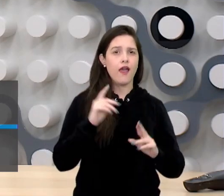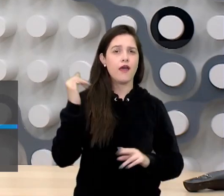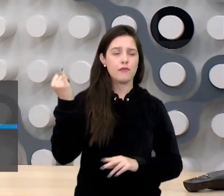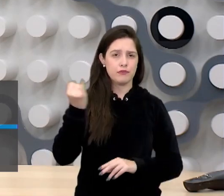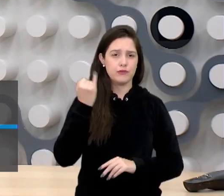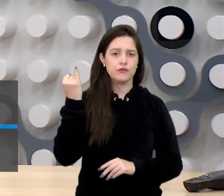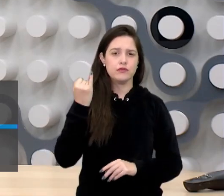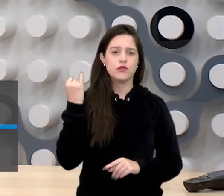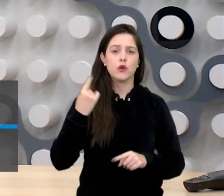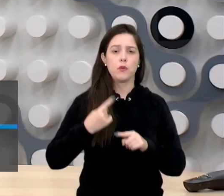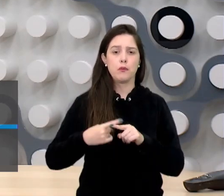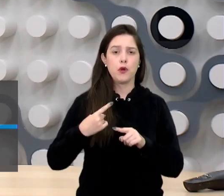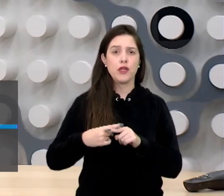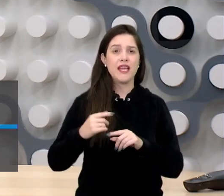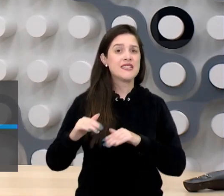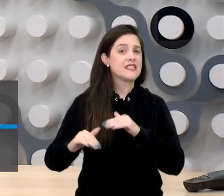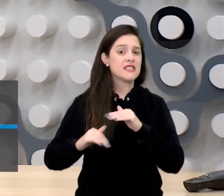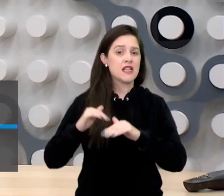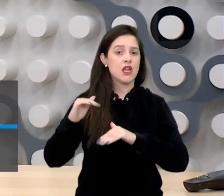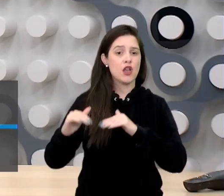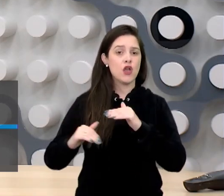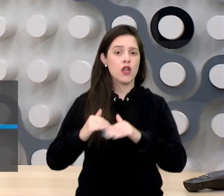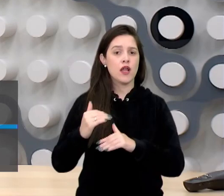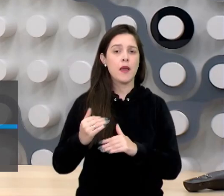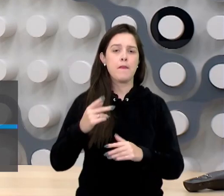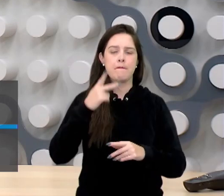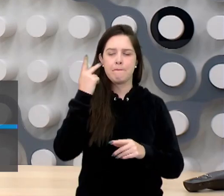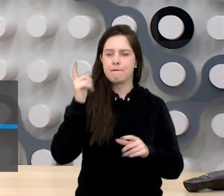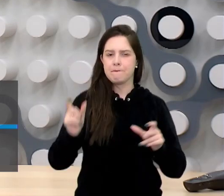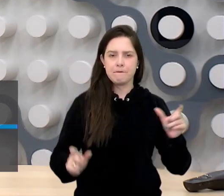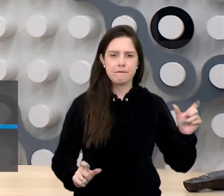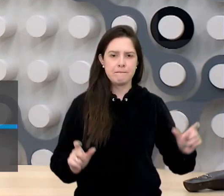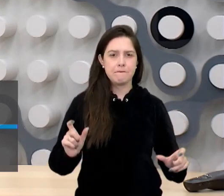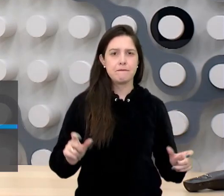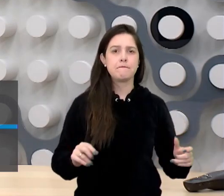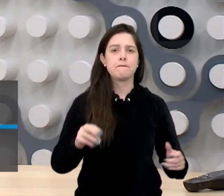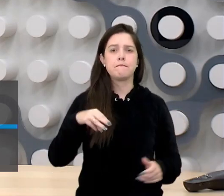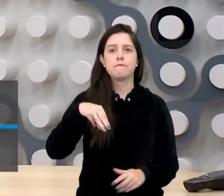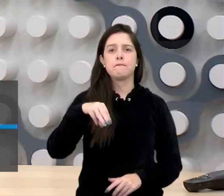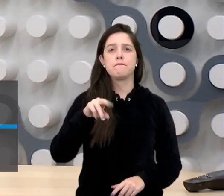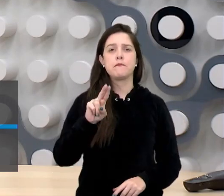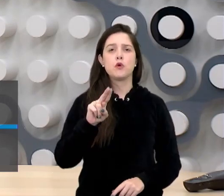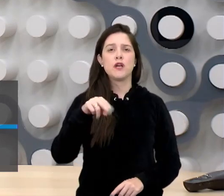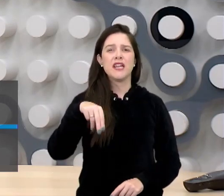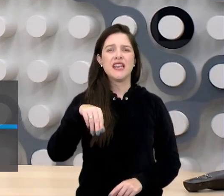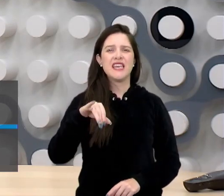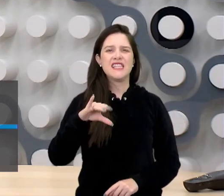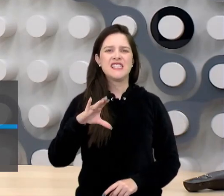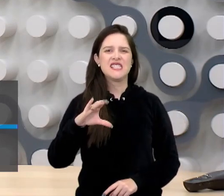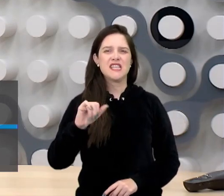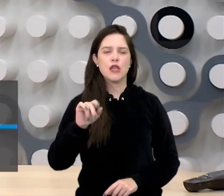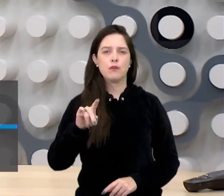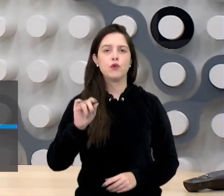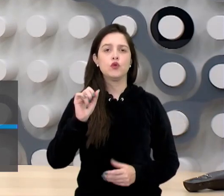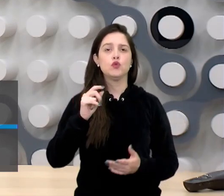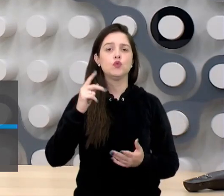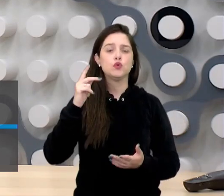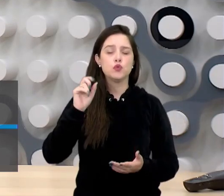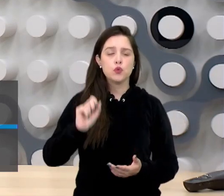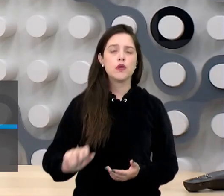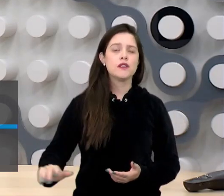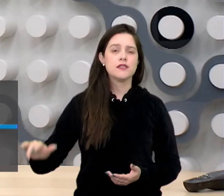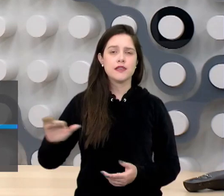quê? Porque desenvolve as políticas públicas, né, dos municípios, dos estados e também do